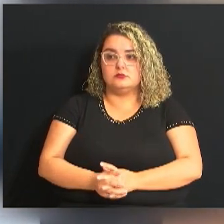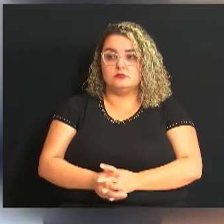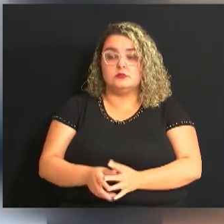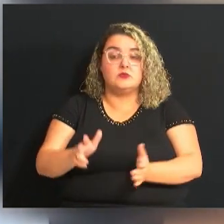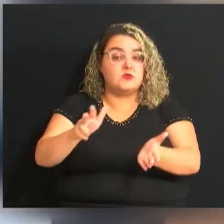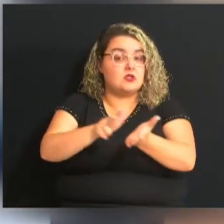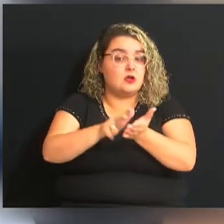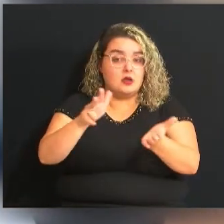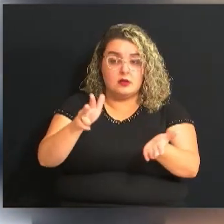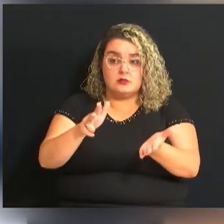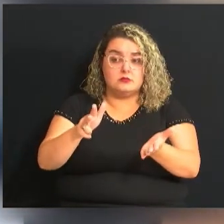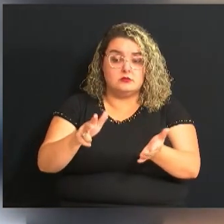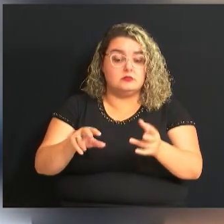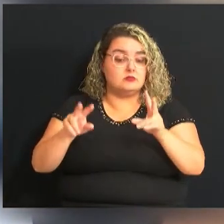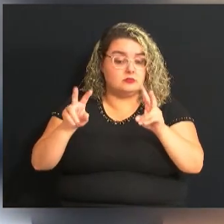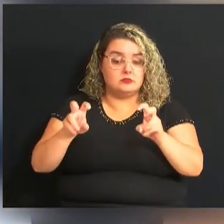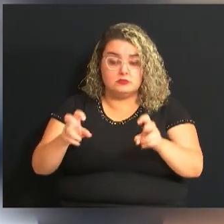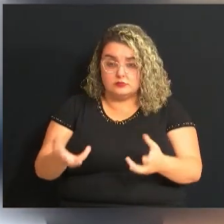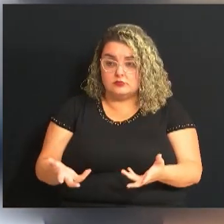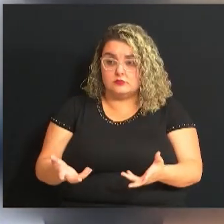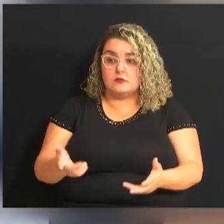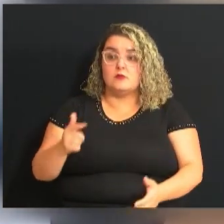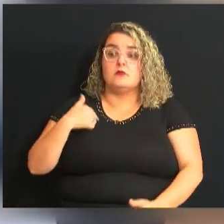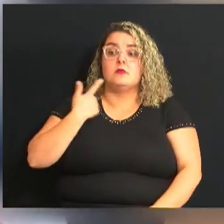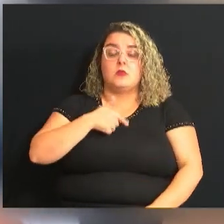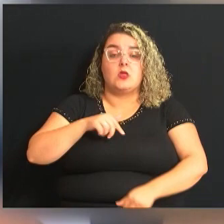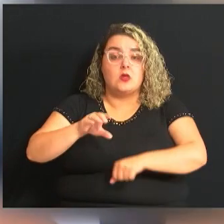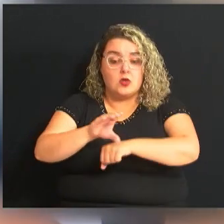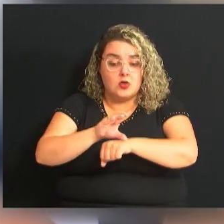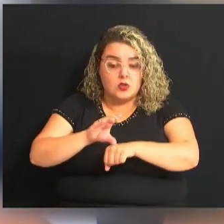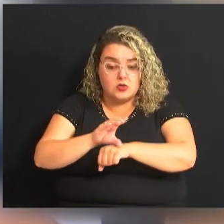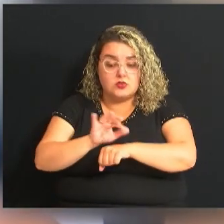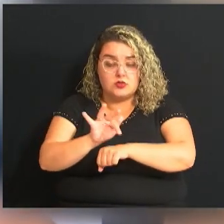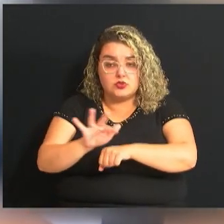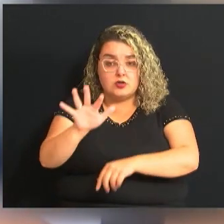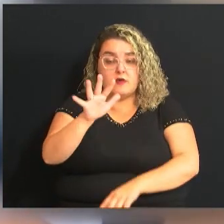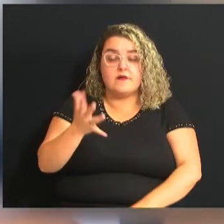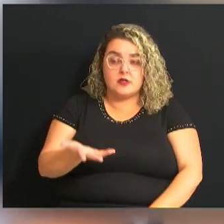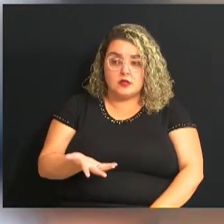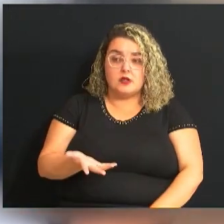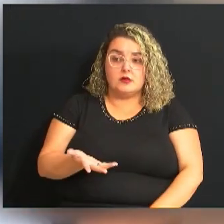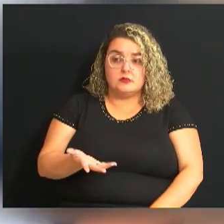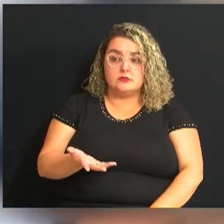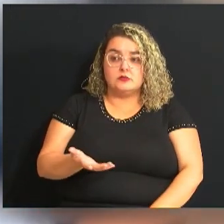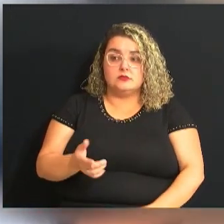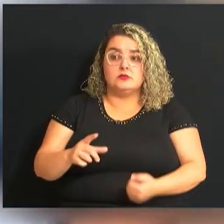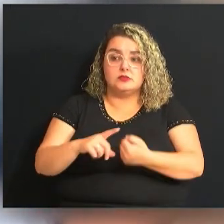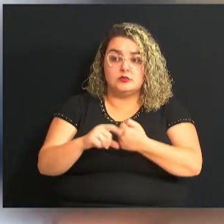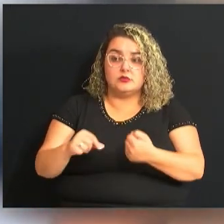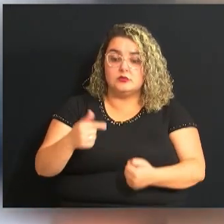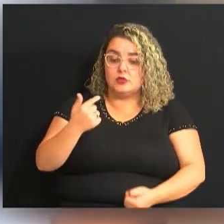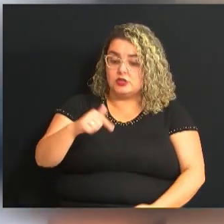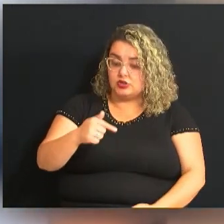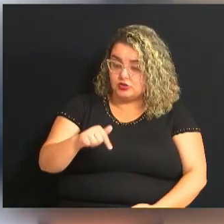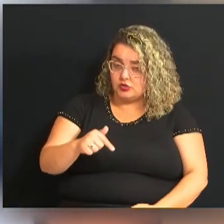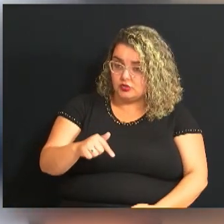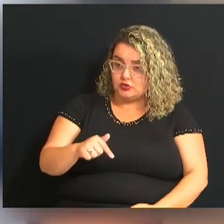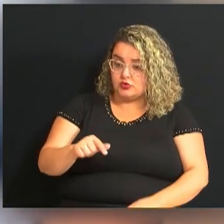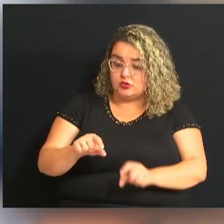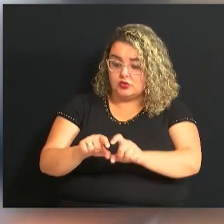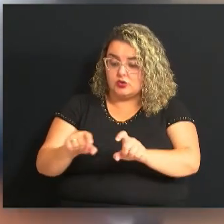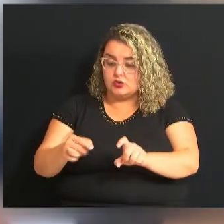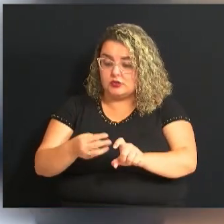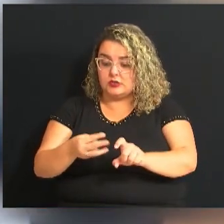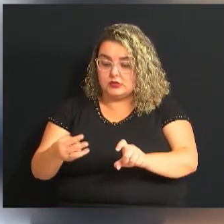um tema que a nossa Constituição Federal, em seu artigo 7º, inciso